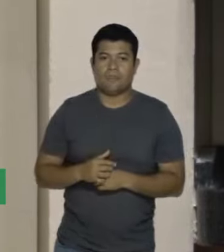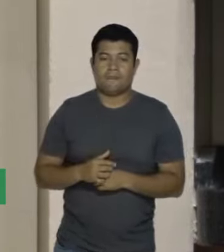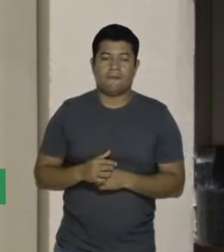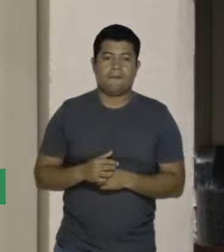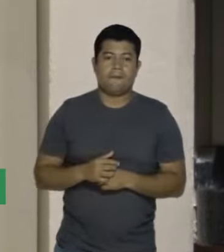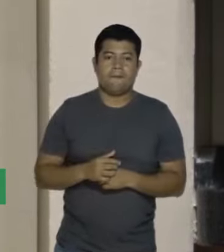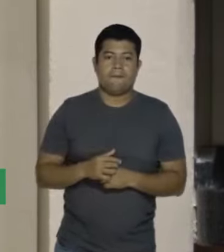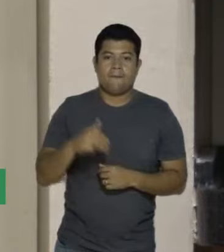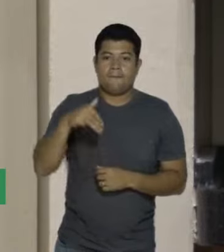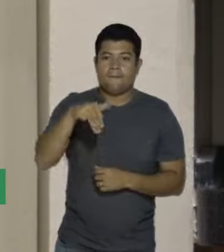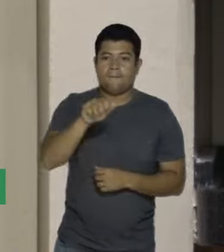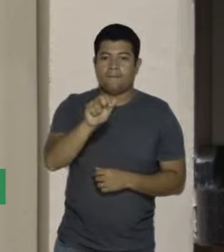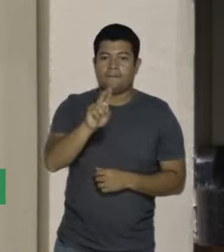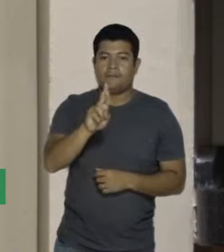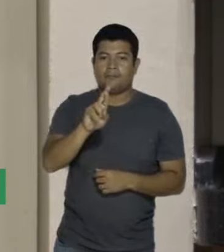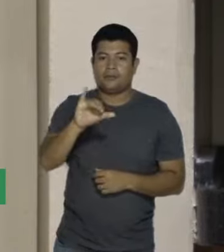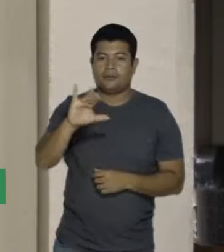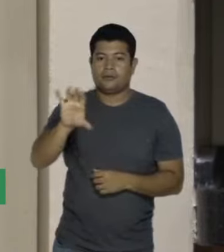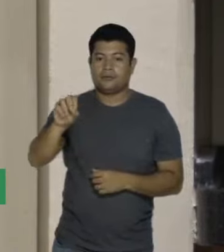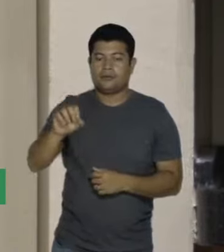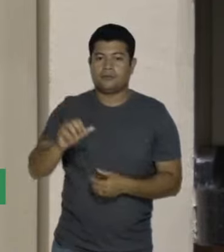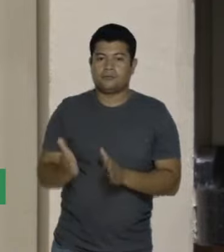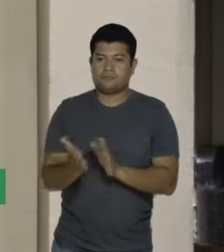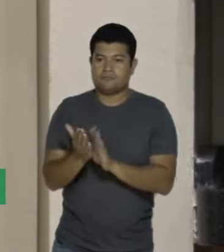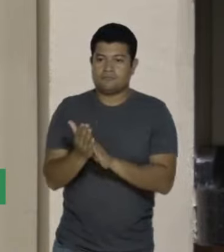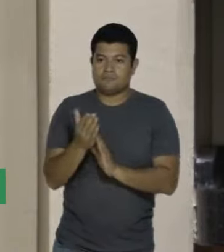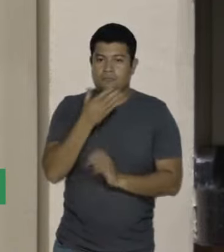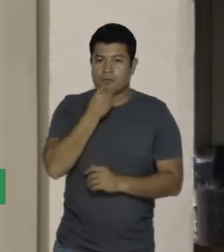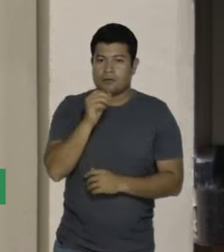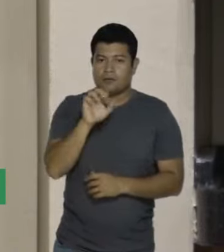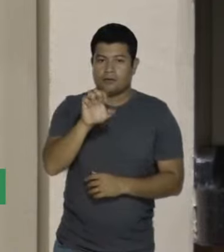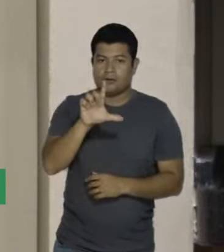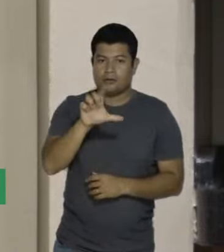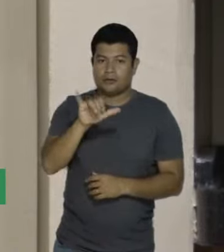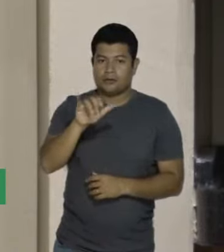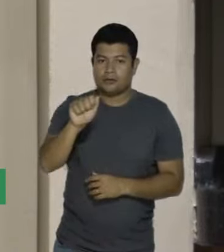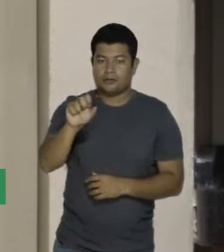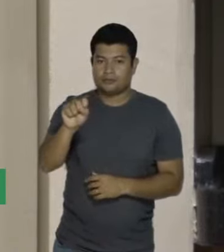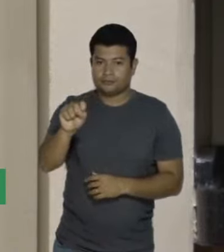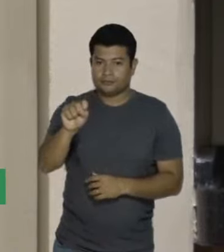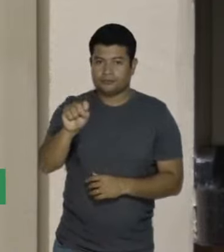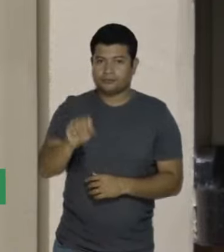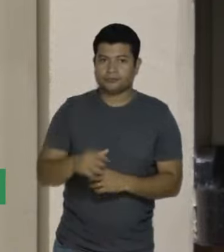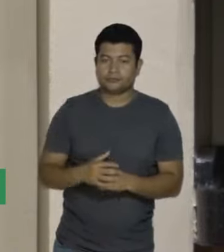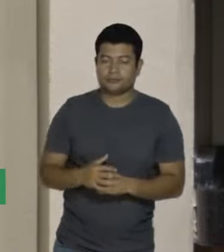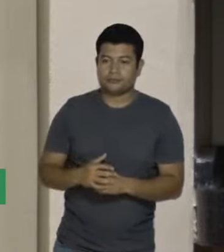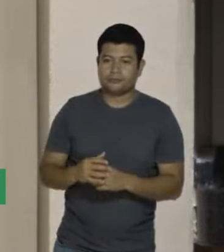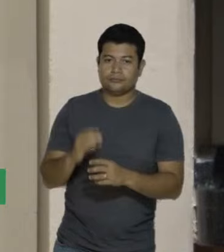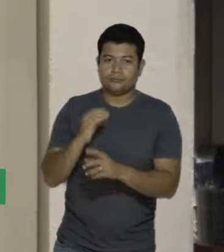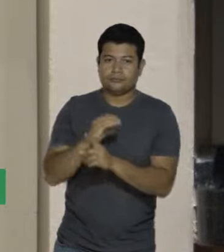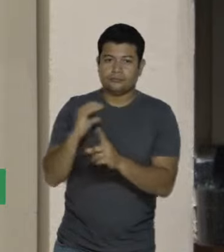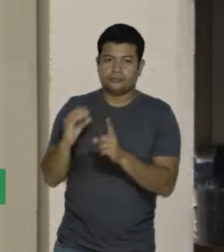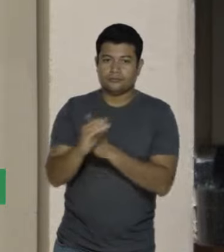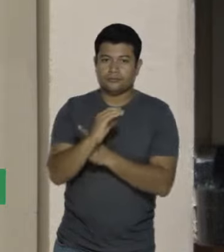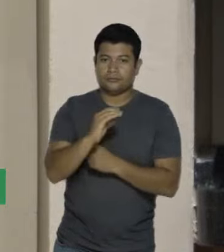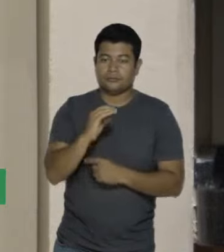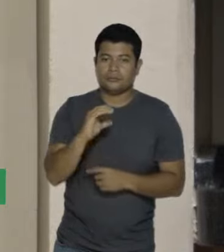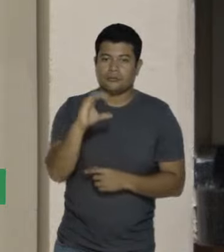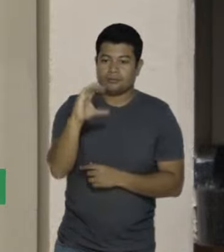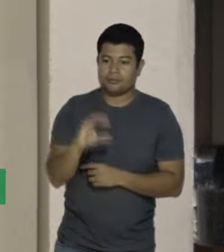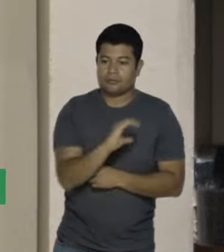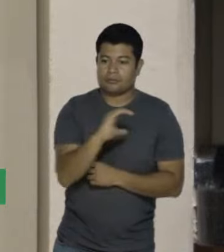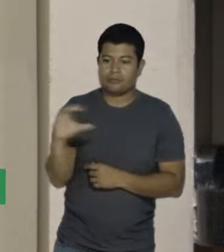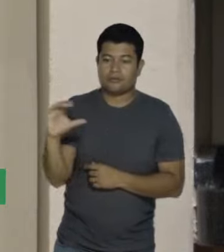manifestando aplauso ao Senhor Elias Dimas dos Santos diácomo da Comunidade Católica Arca da Aliança pela realização